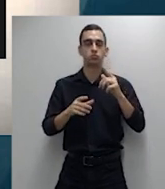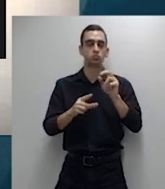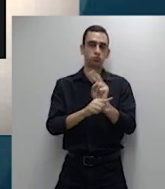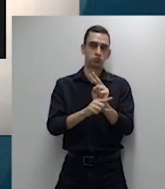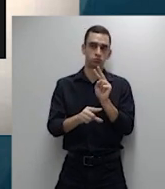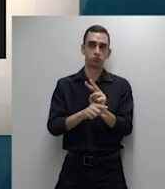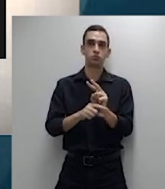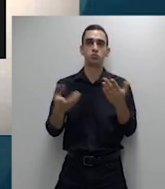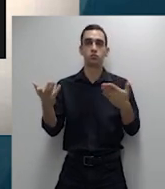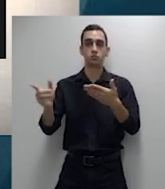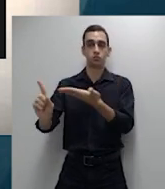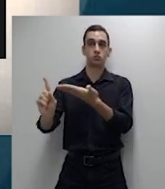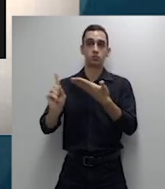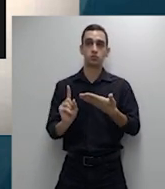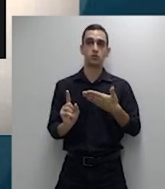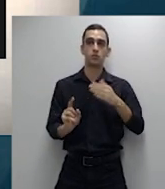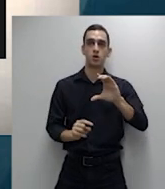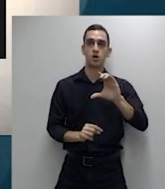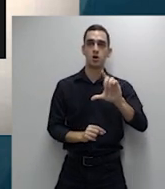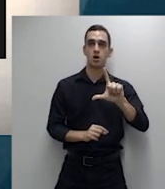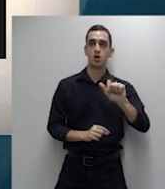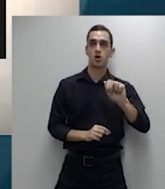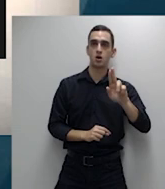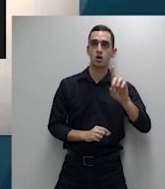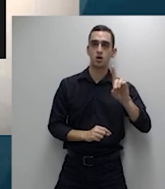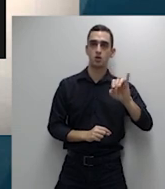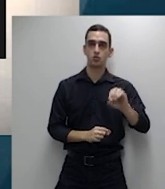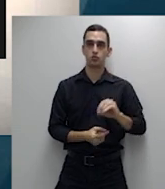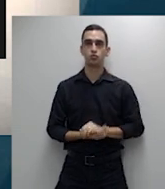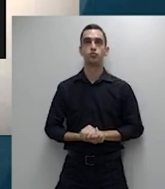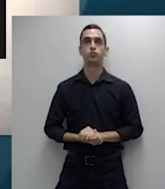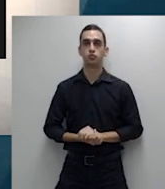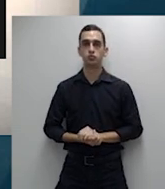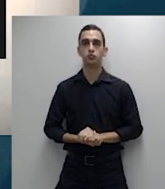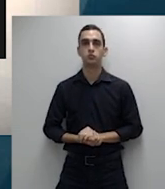sala então Doutor Cláudio Santos da Silva